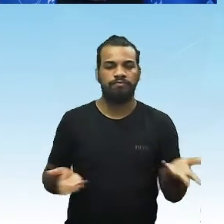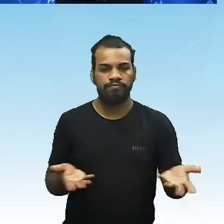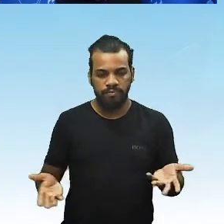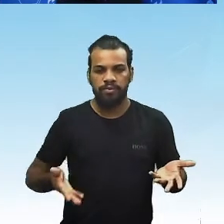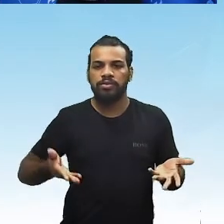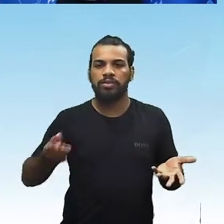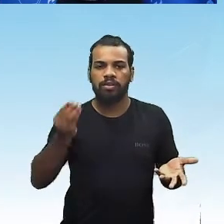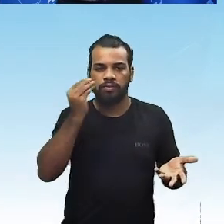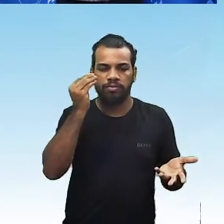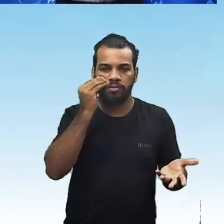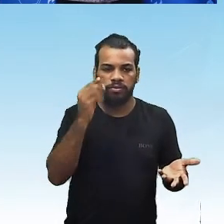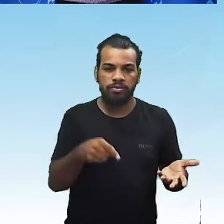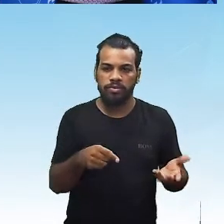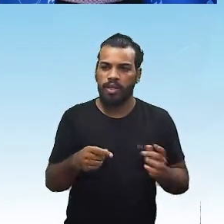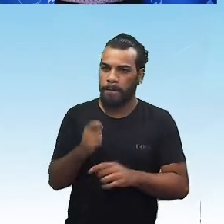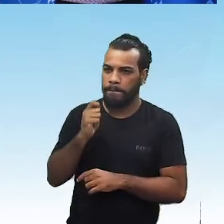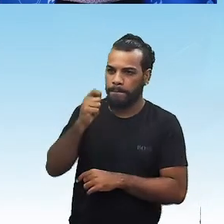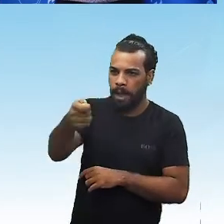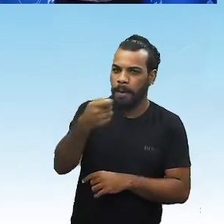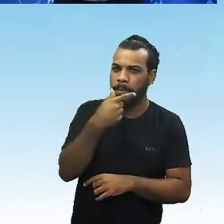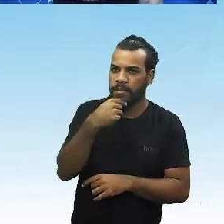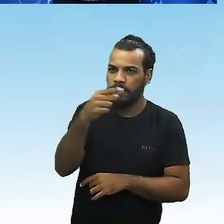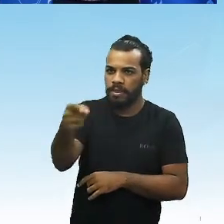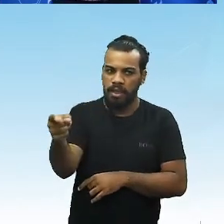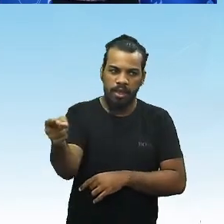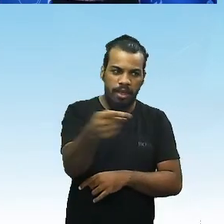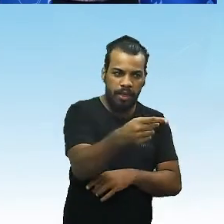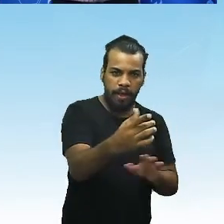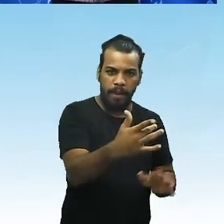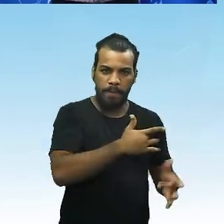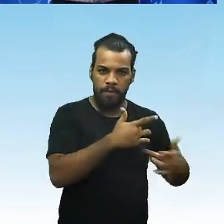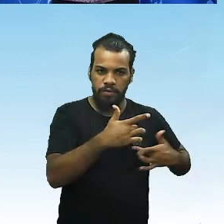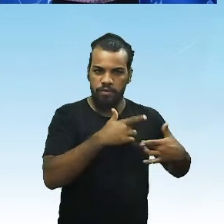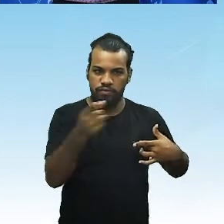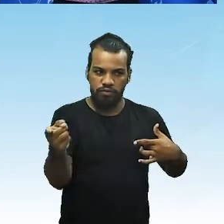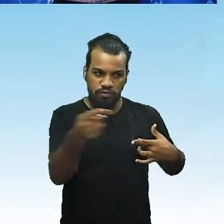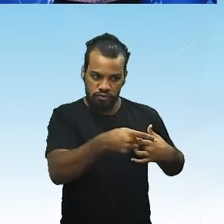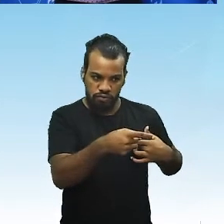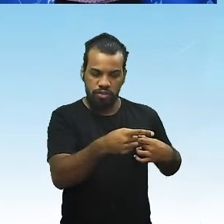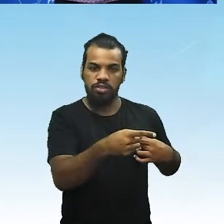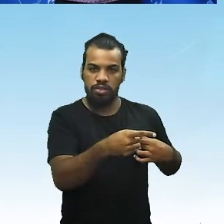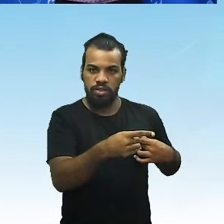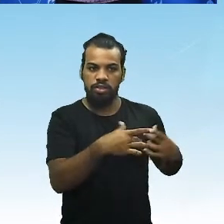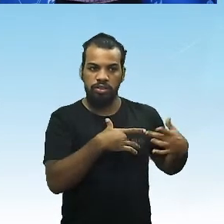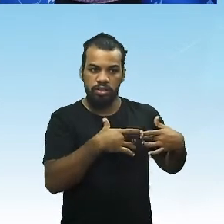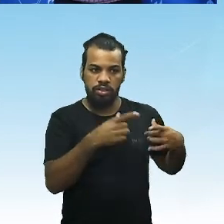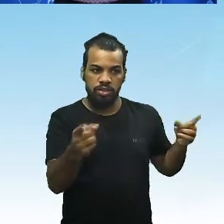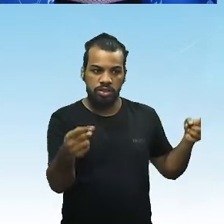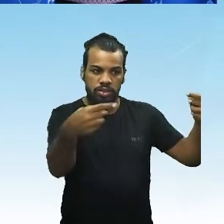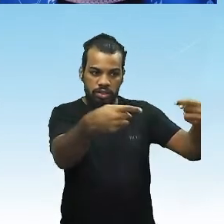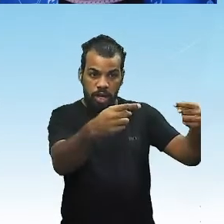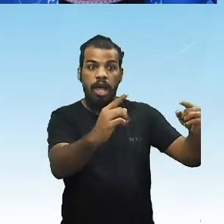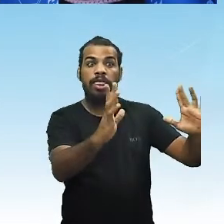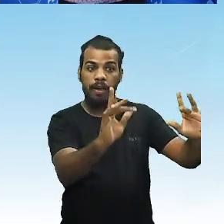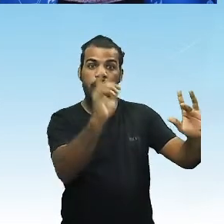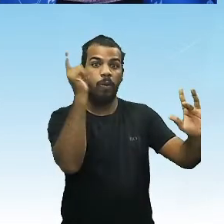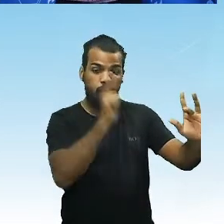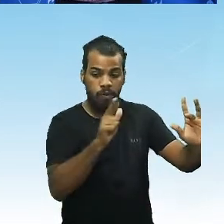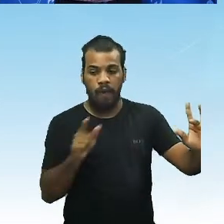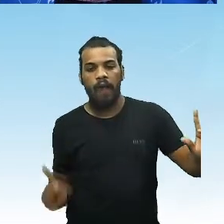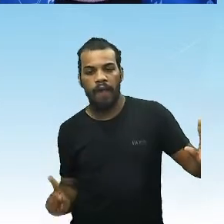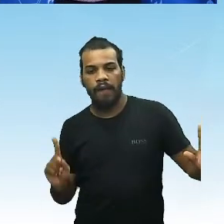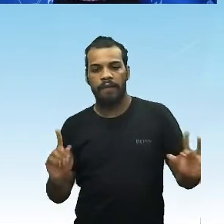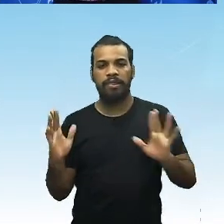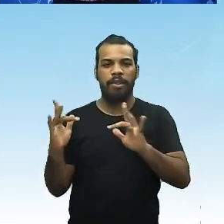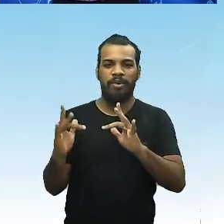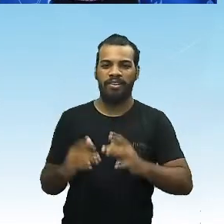fazer com que a irmã mais velha se apaixonasse, né? E que ela namorasse com a irmã mais velha namorasse para que ela pudesse namorar. Então, esse é um